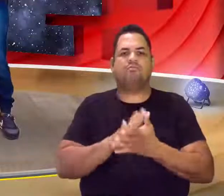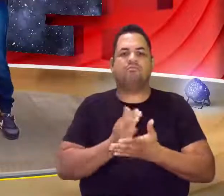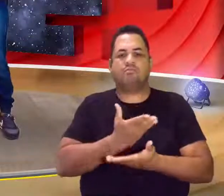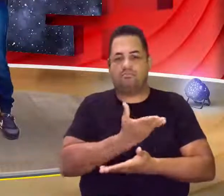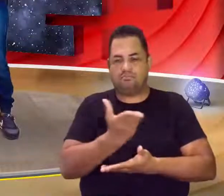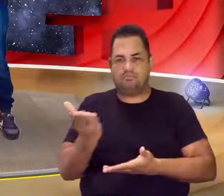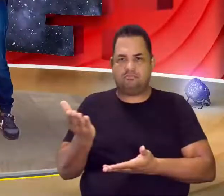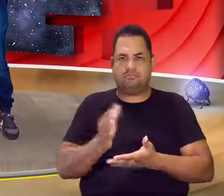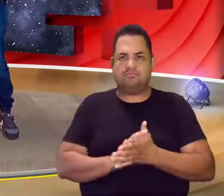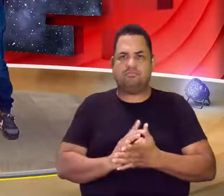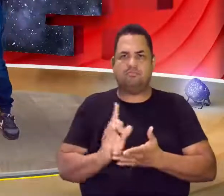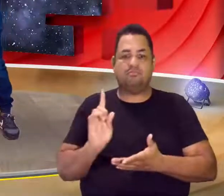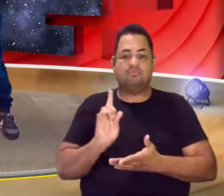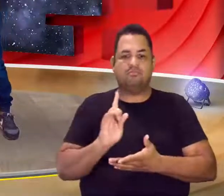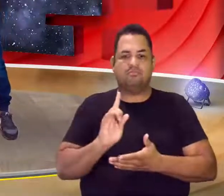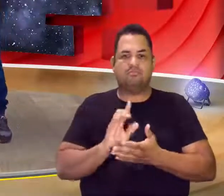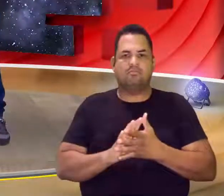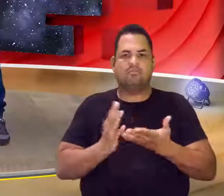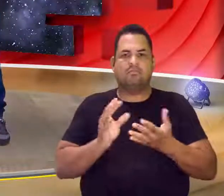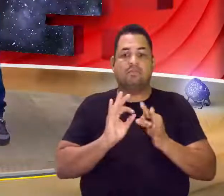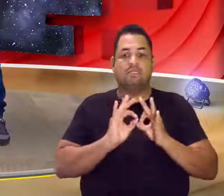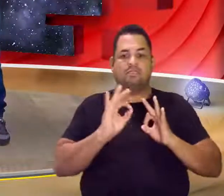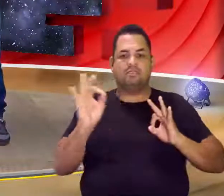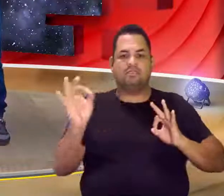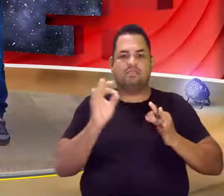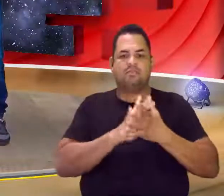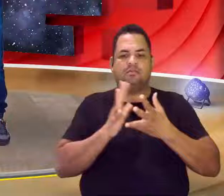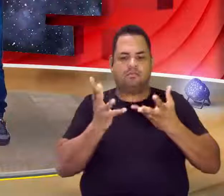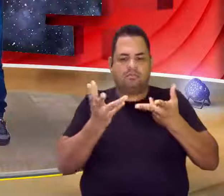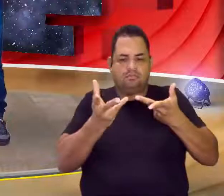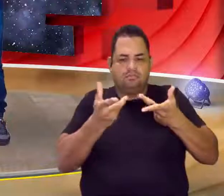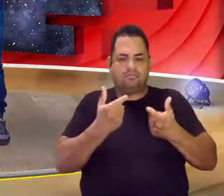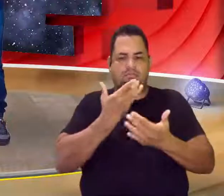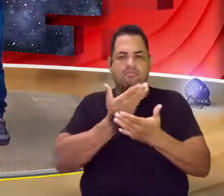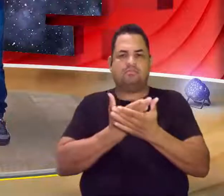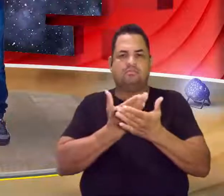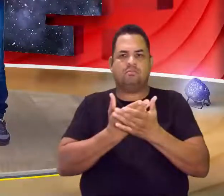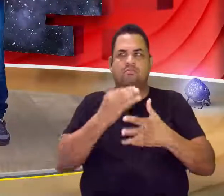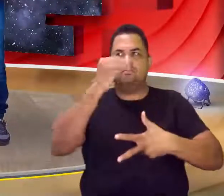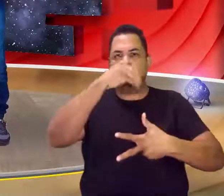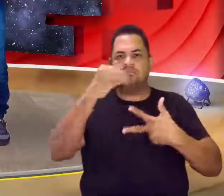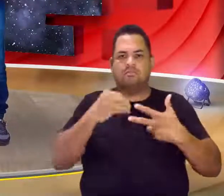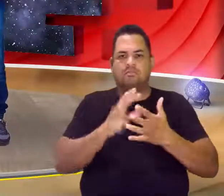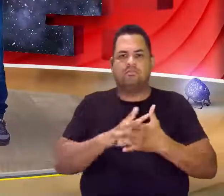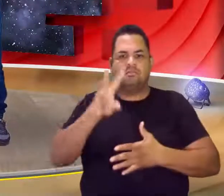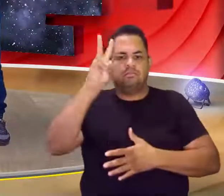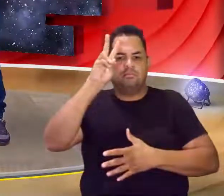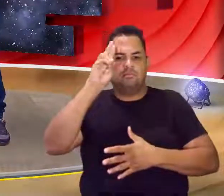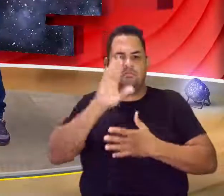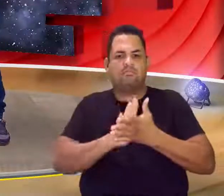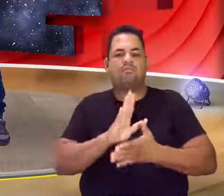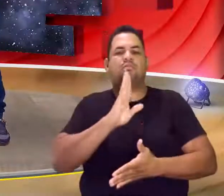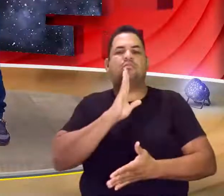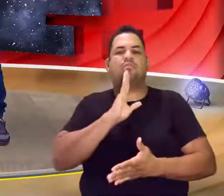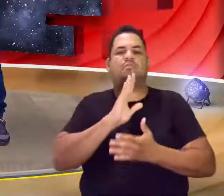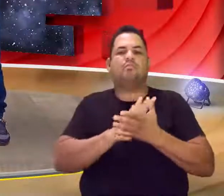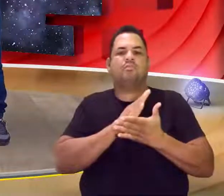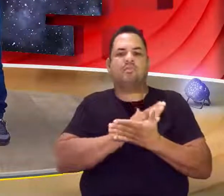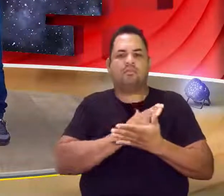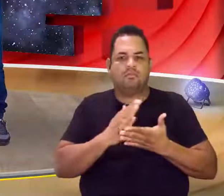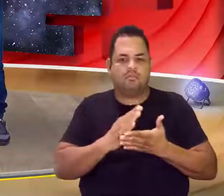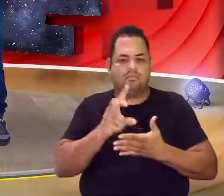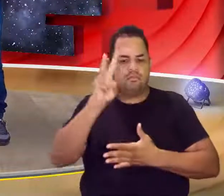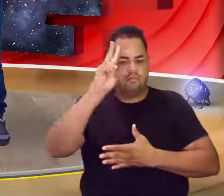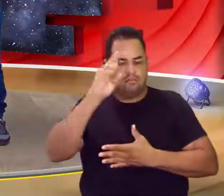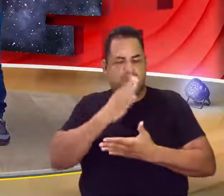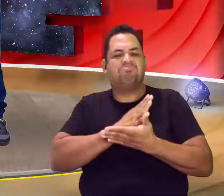tá beleza? Não distante disso, que as nossas habilidades nas aulas do Enem é rever e reconhecer. Começa assim,